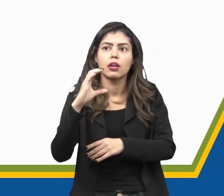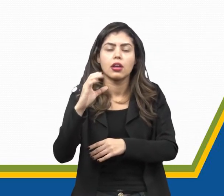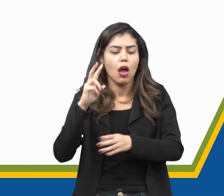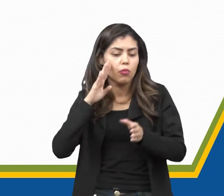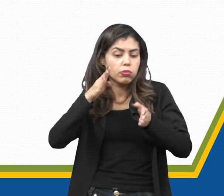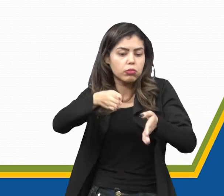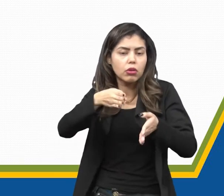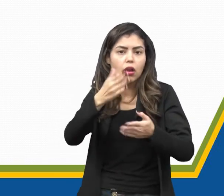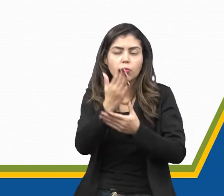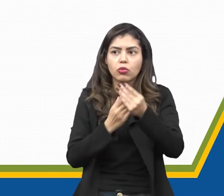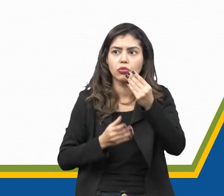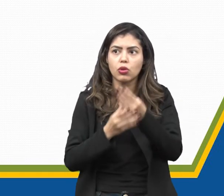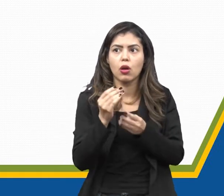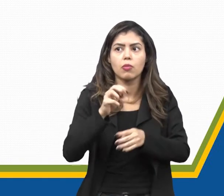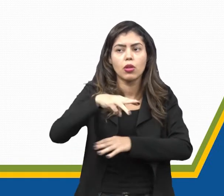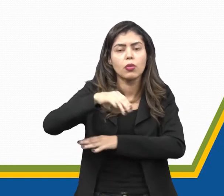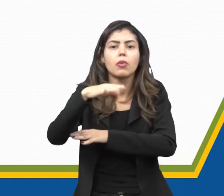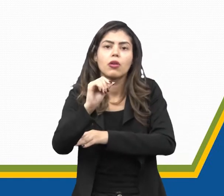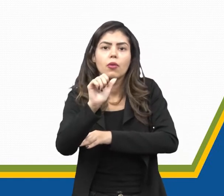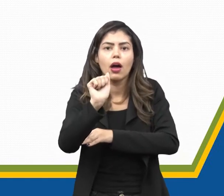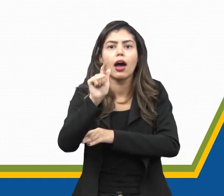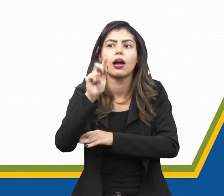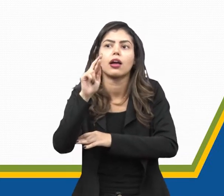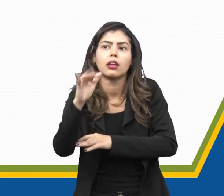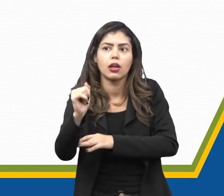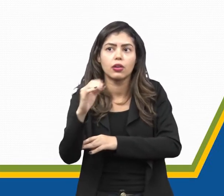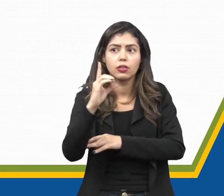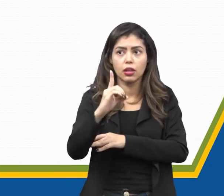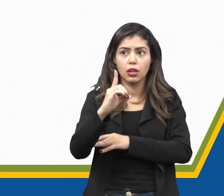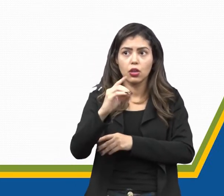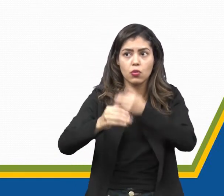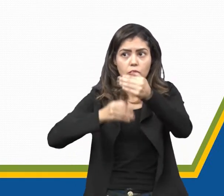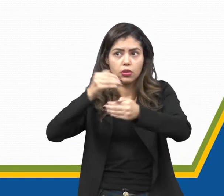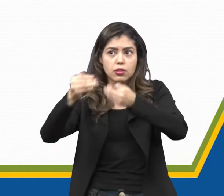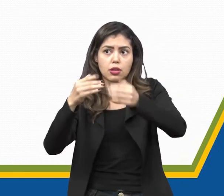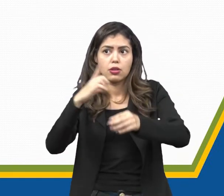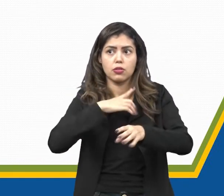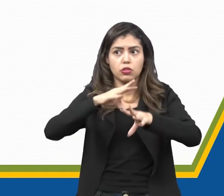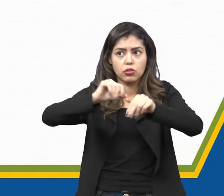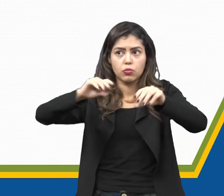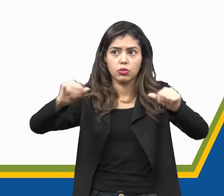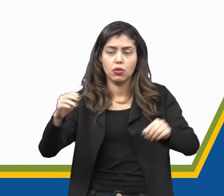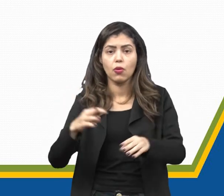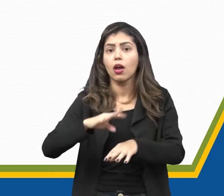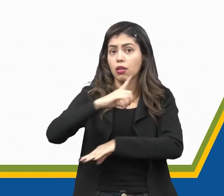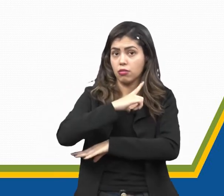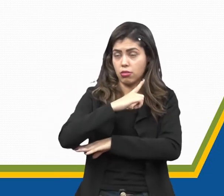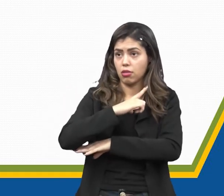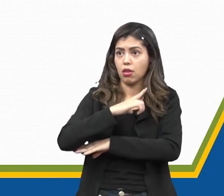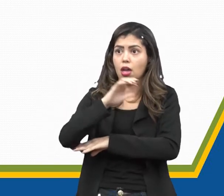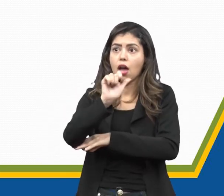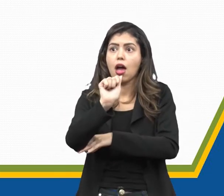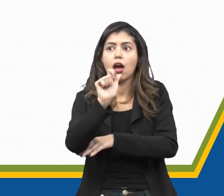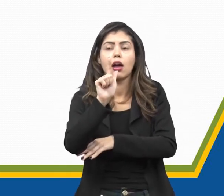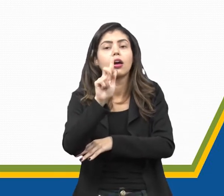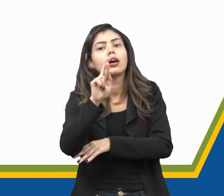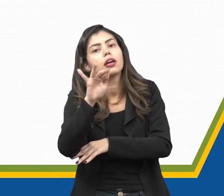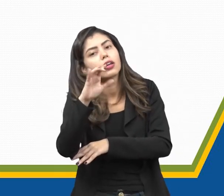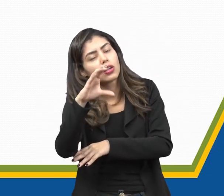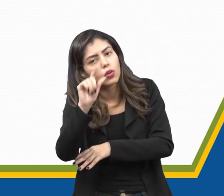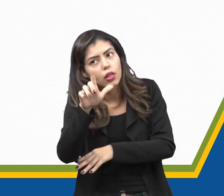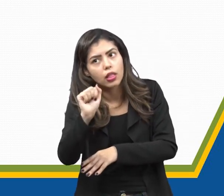letra D, o processo de distribuição de terras agrícolas; letra E, a subordinação da